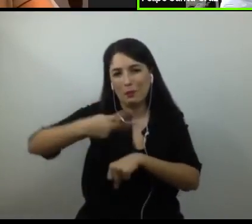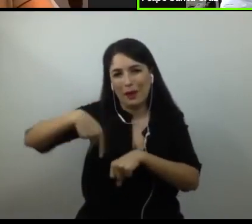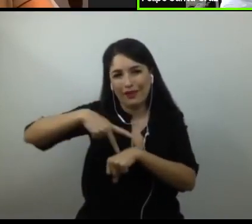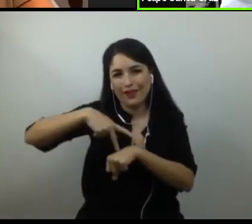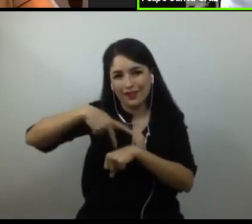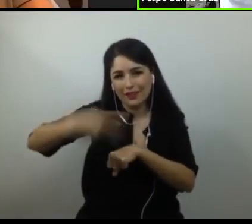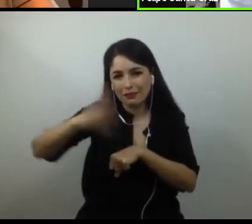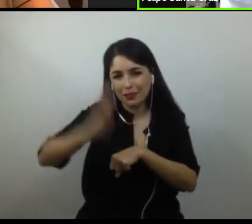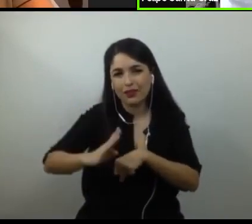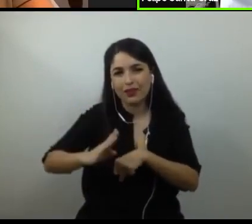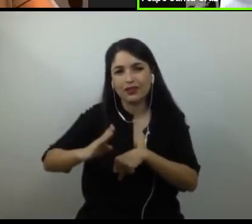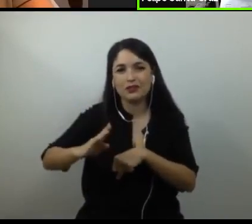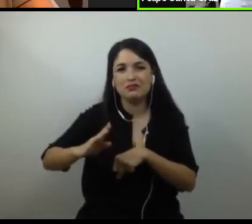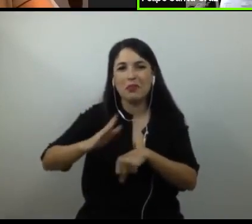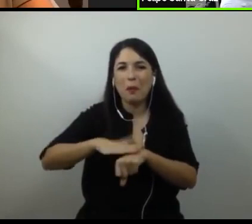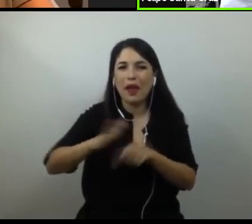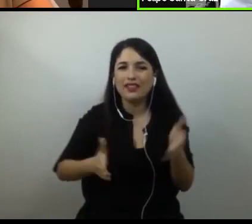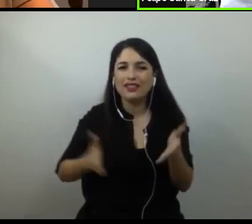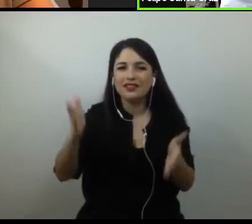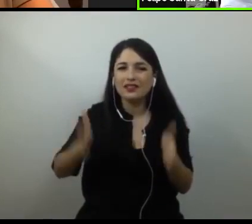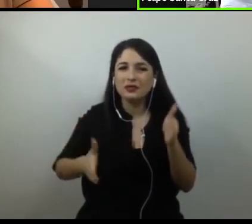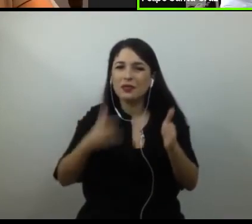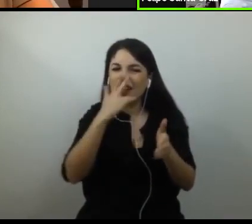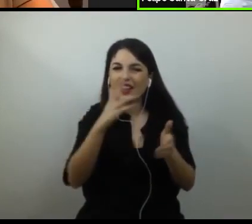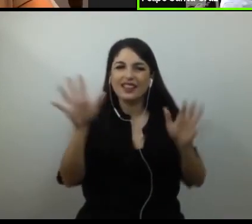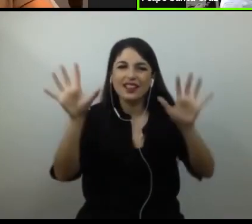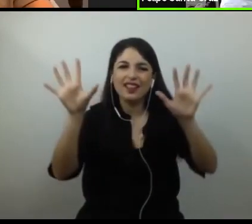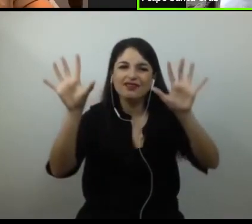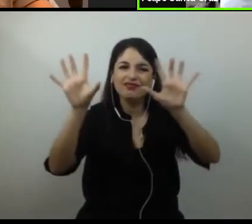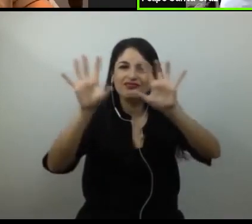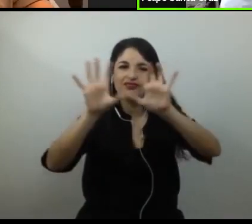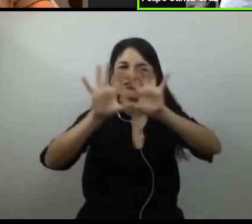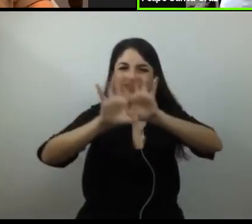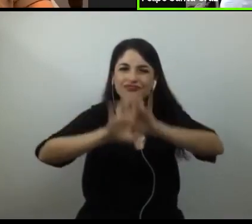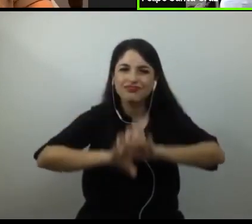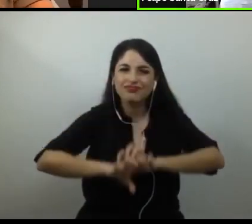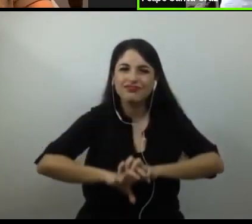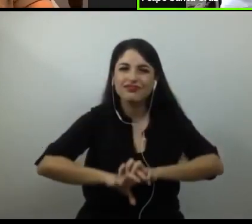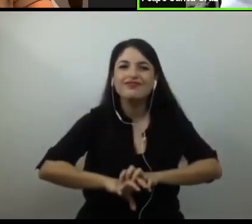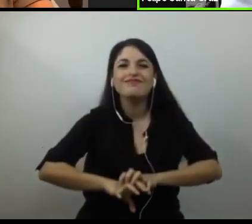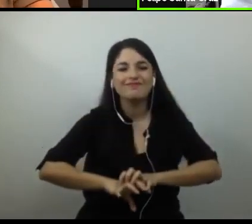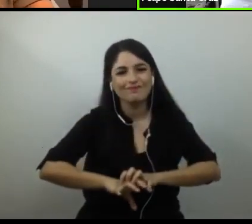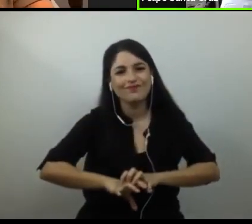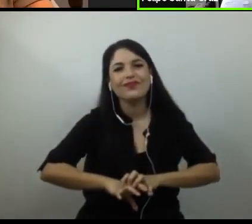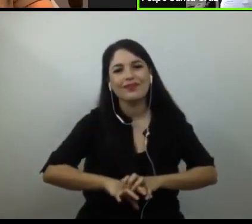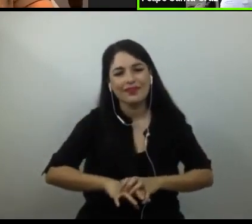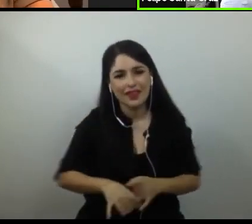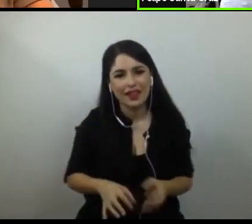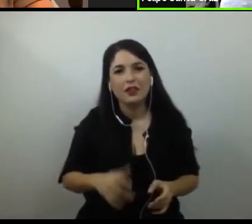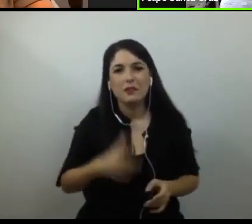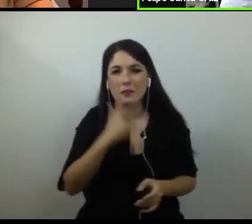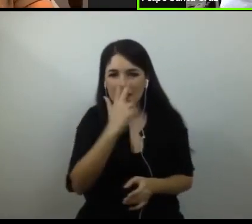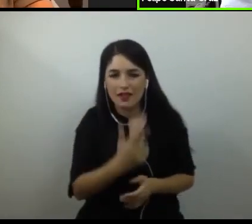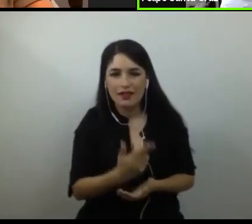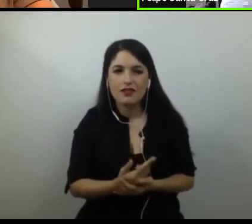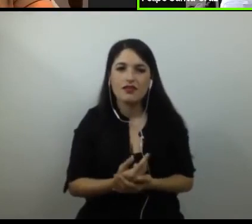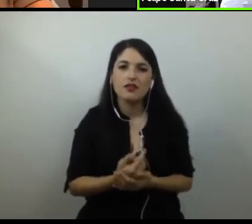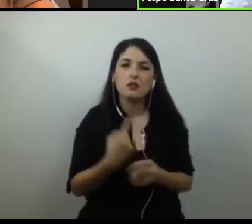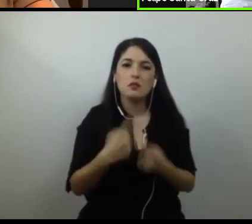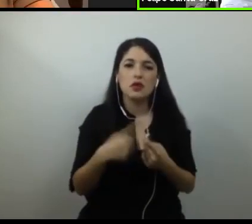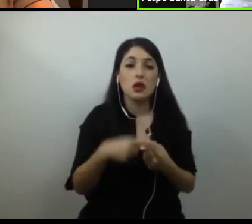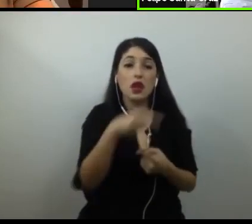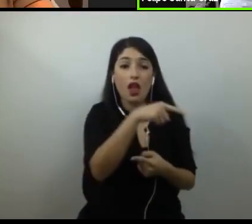A perspectiva do fazer valer a todo custo, principalmente do projeto que hoje está no governo